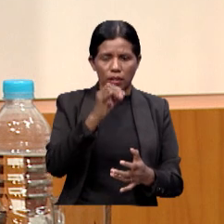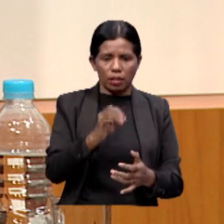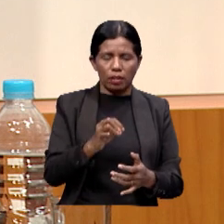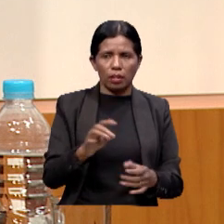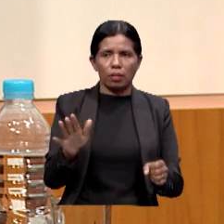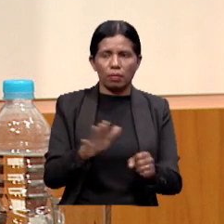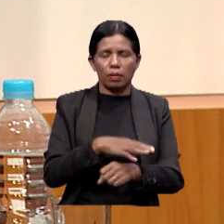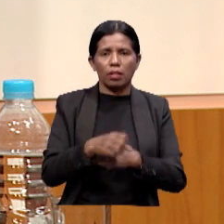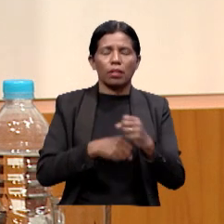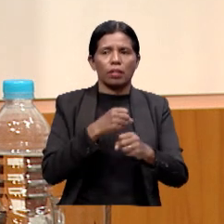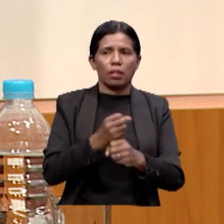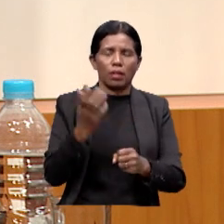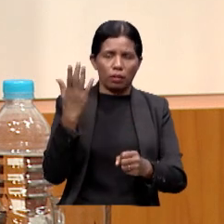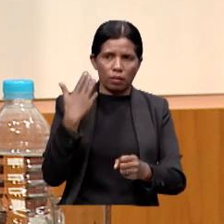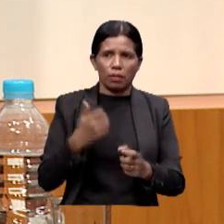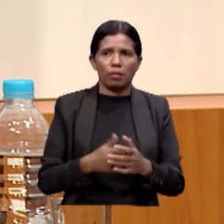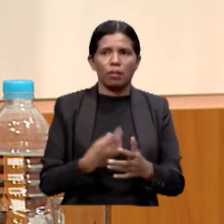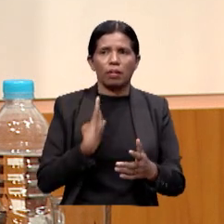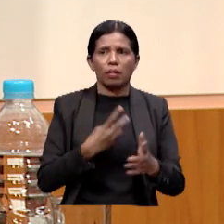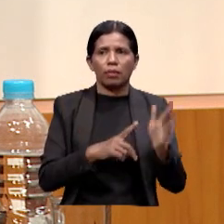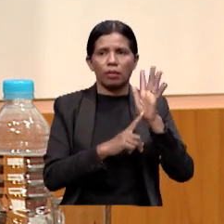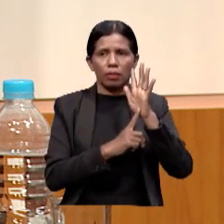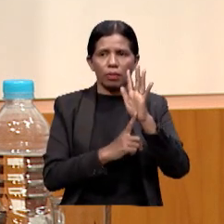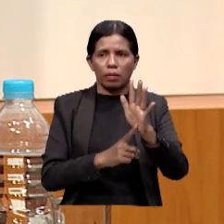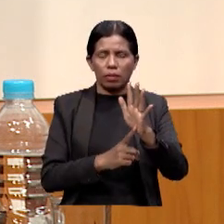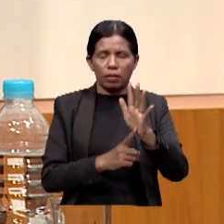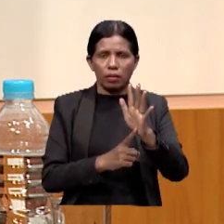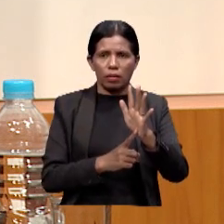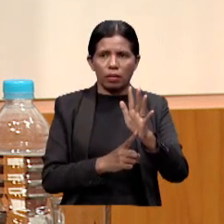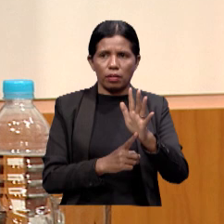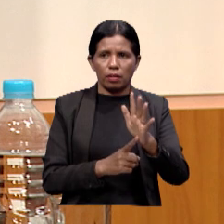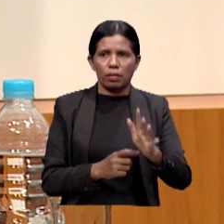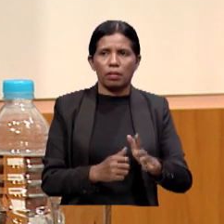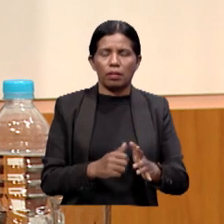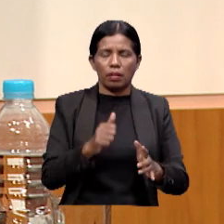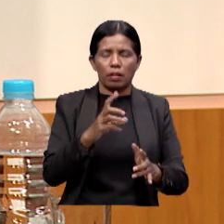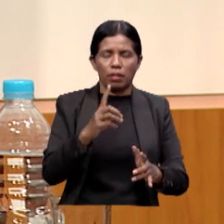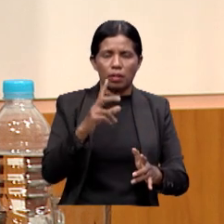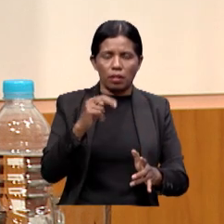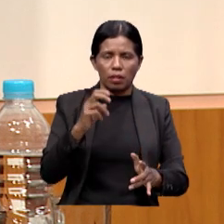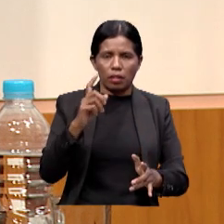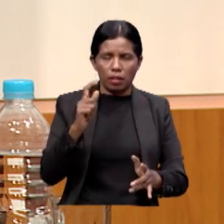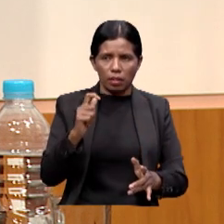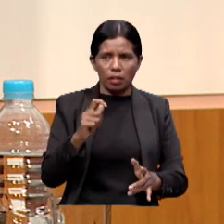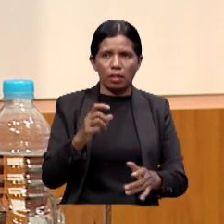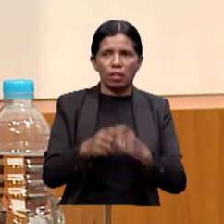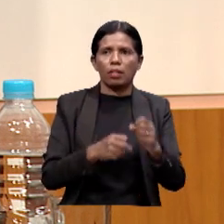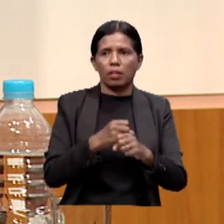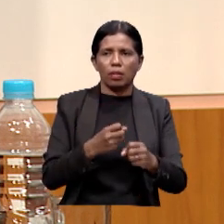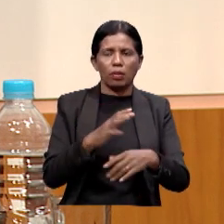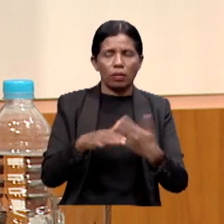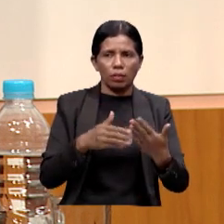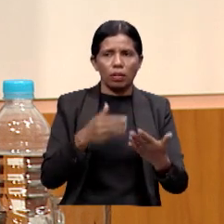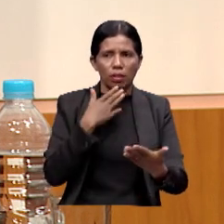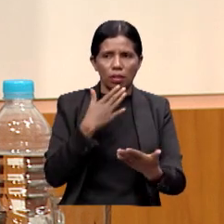complete tinan kotuk didi ita hato ona bete ne malu sira usi si ada yan para se verifica e tinan dan espera boto lado kita ber